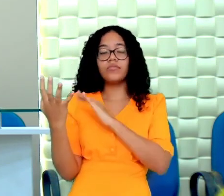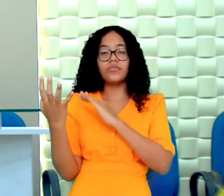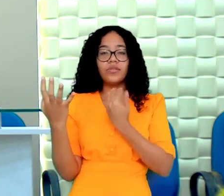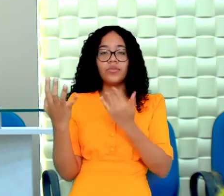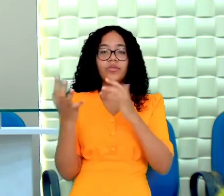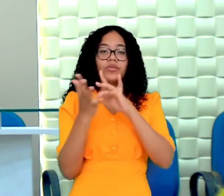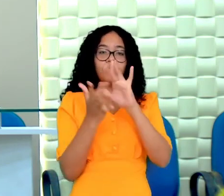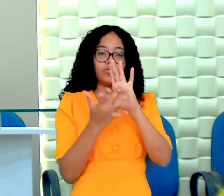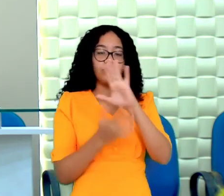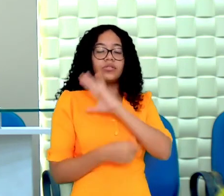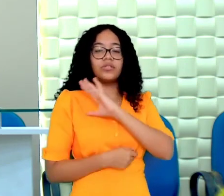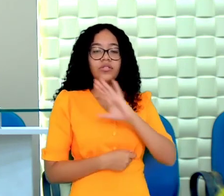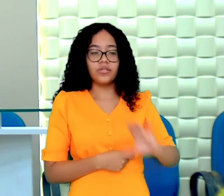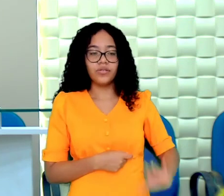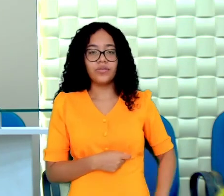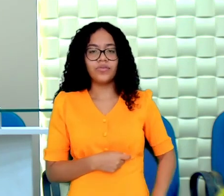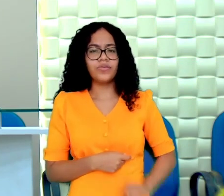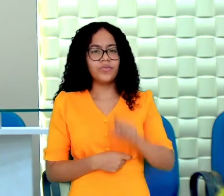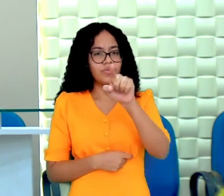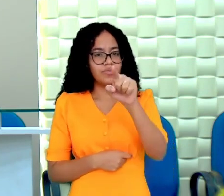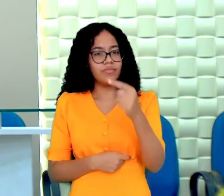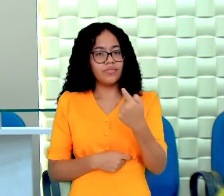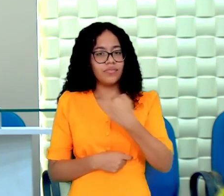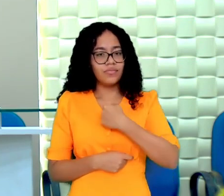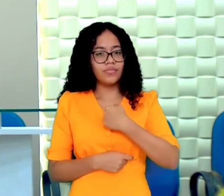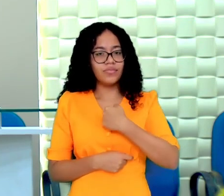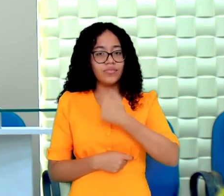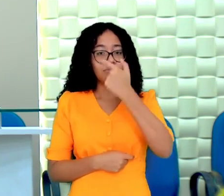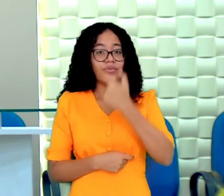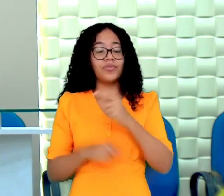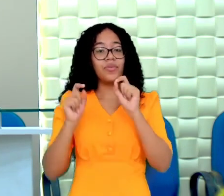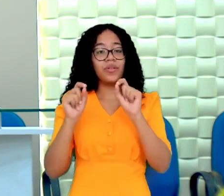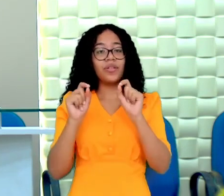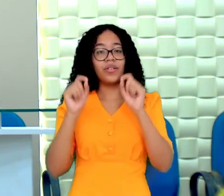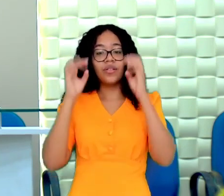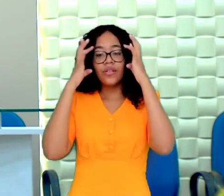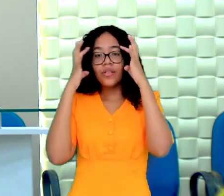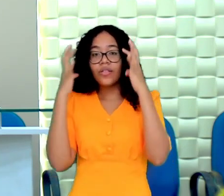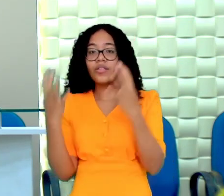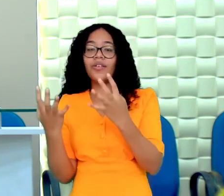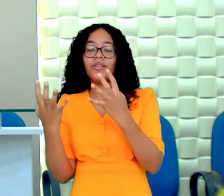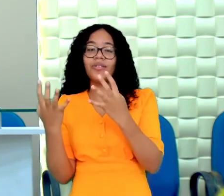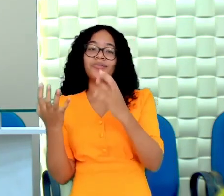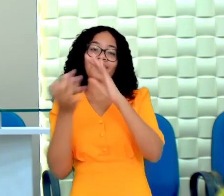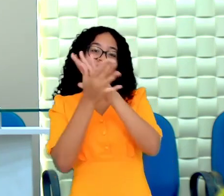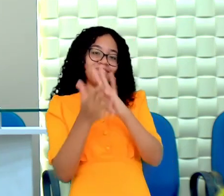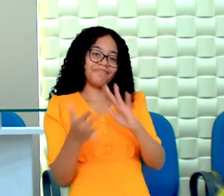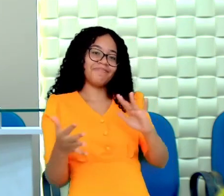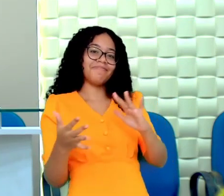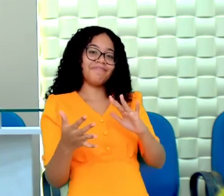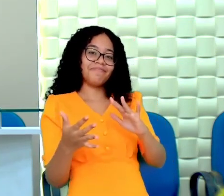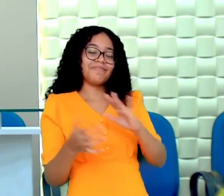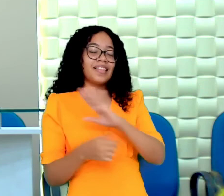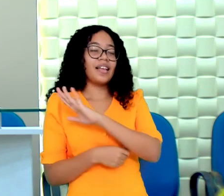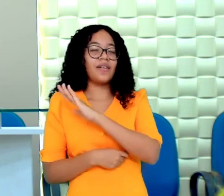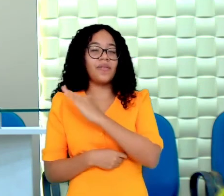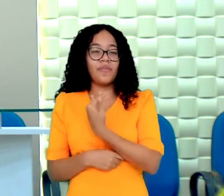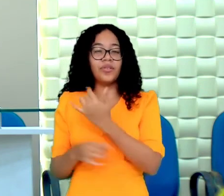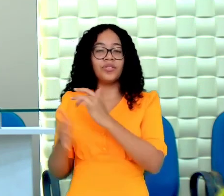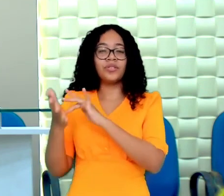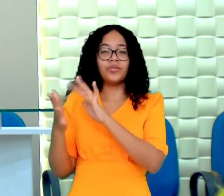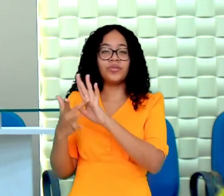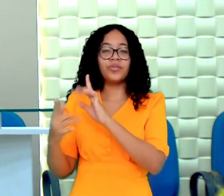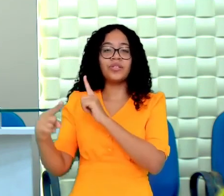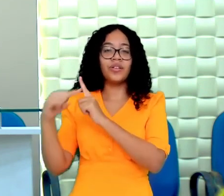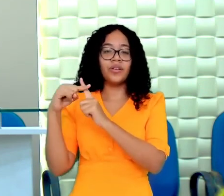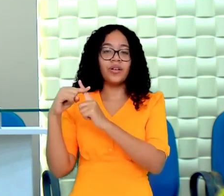no Calvário. Você e eu somos resultados gloriosos daquela morte no Calvário. Mas